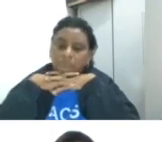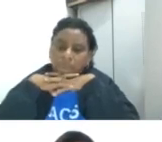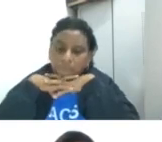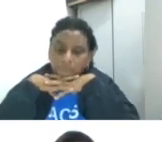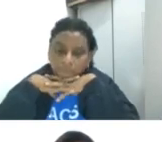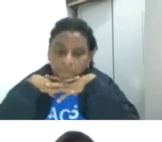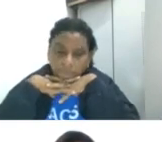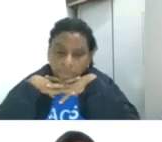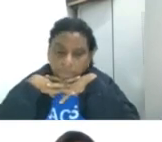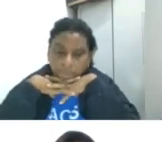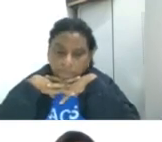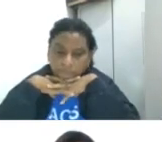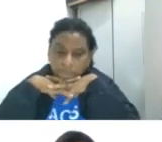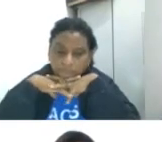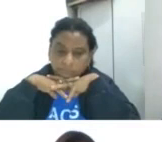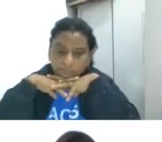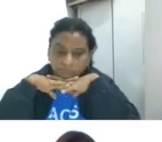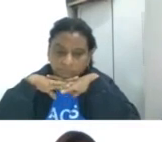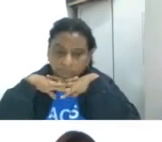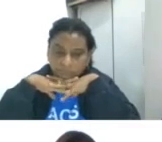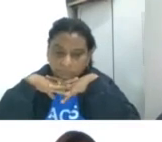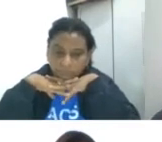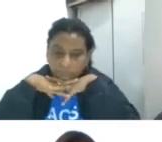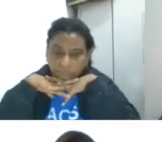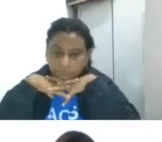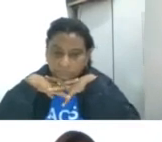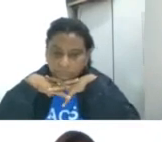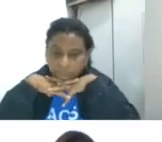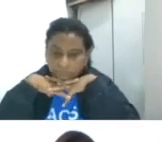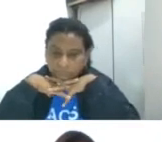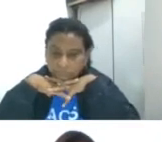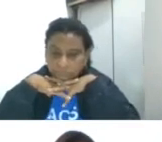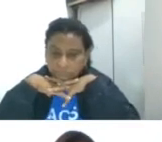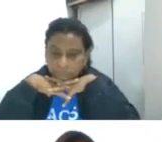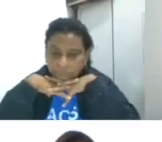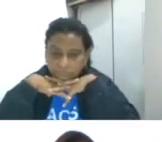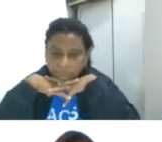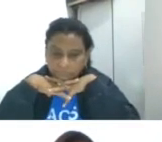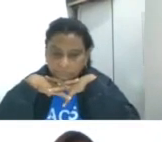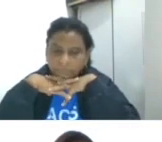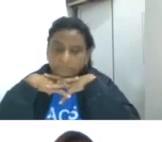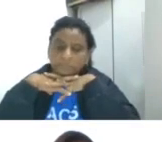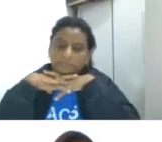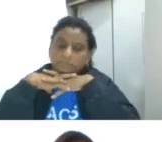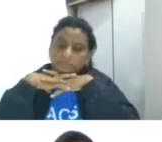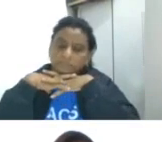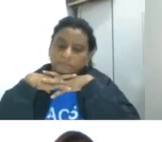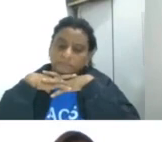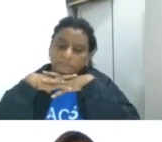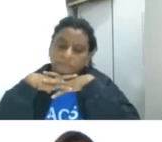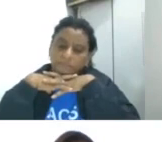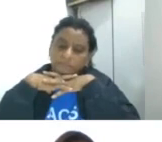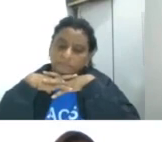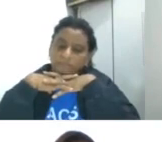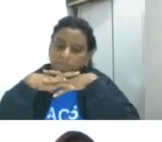alguns critérios para solicitação dessa cultura a gente também tem o raio-x que ele é um método auxiliar para o